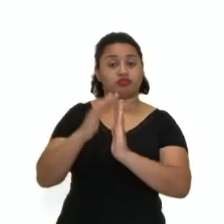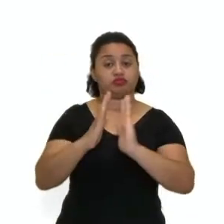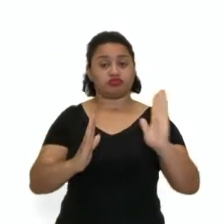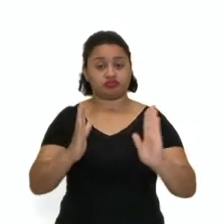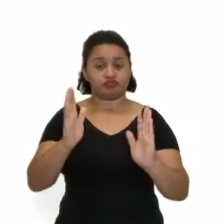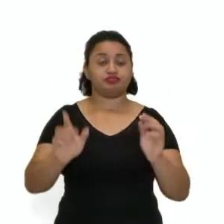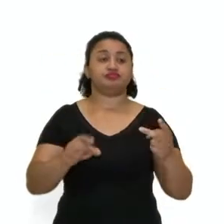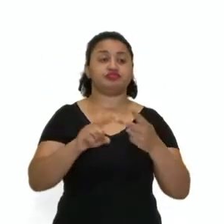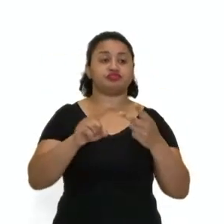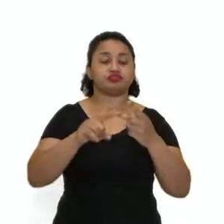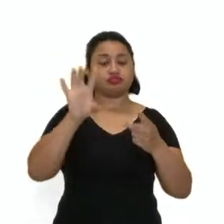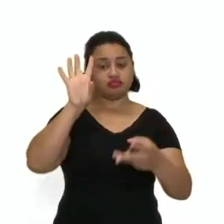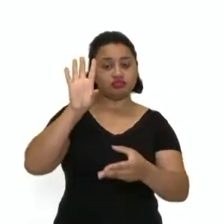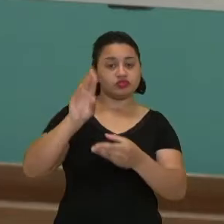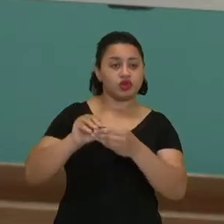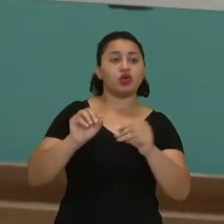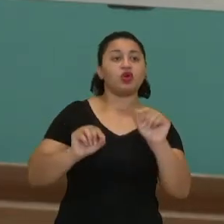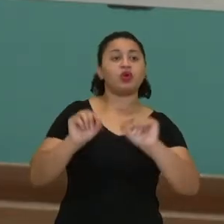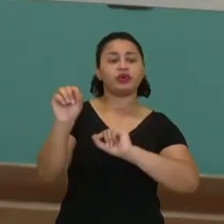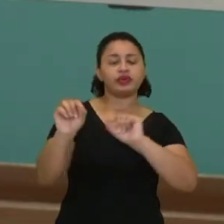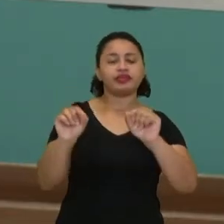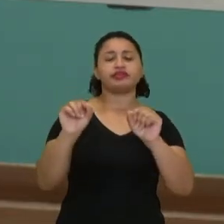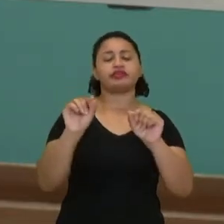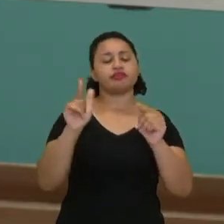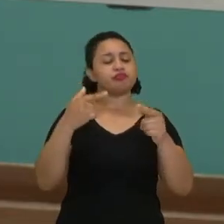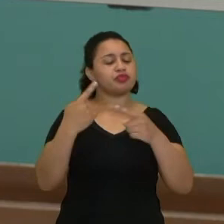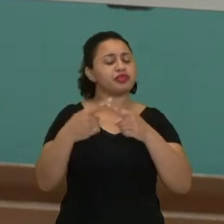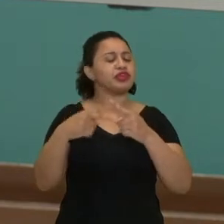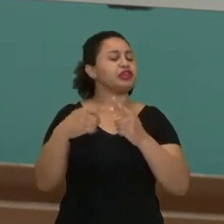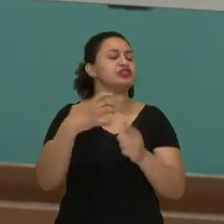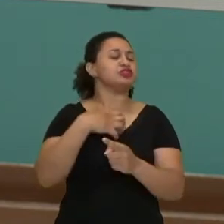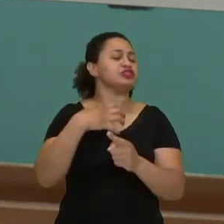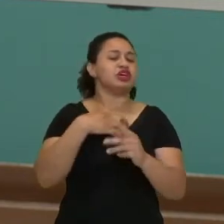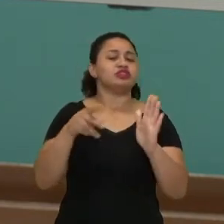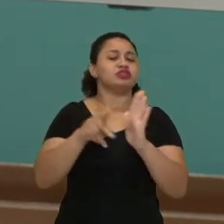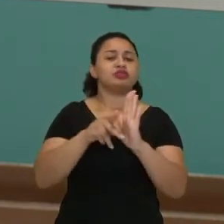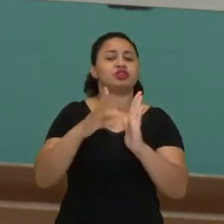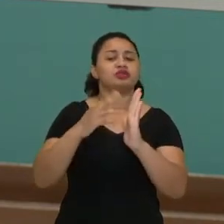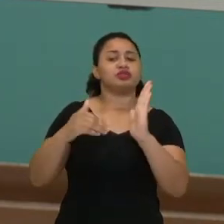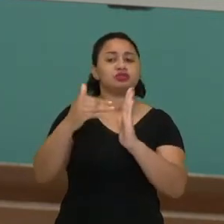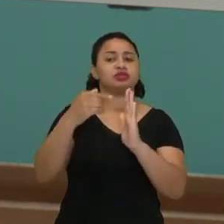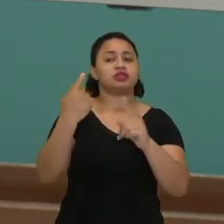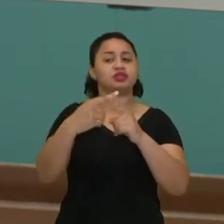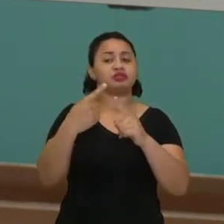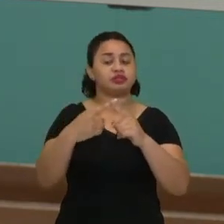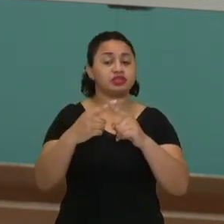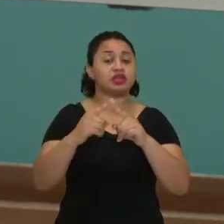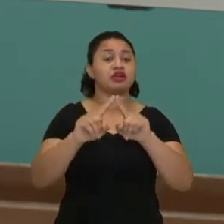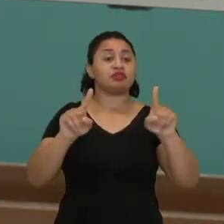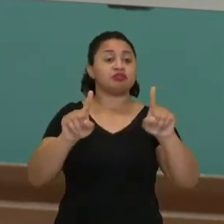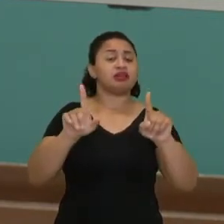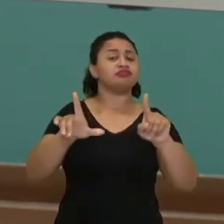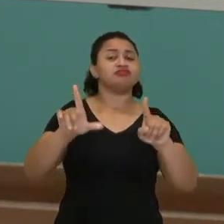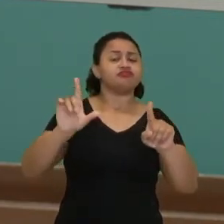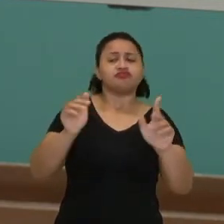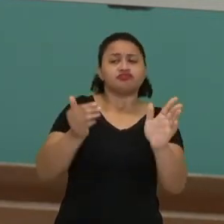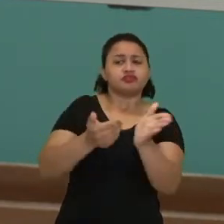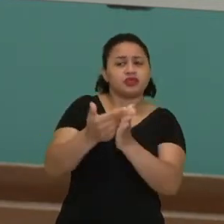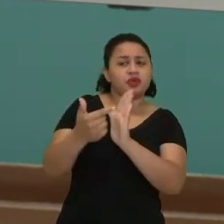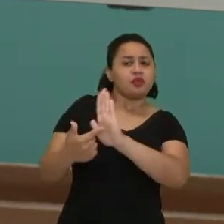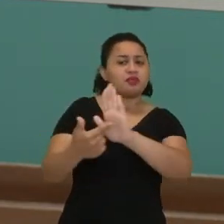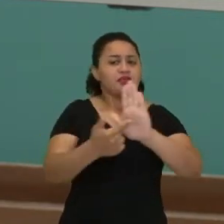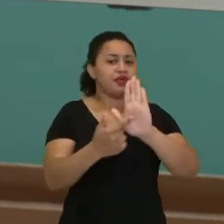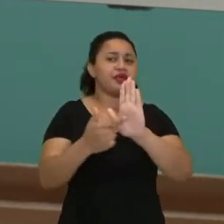compreender as razões pelas quais eles têm esse estilo, por que é que eles têm esse estilo. Mas antes de começar já mostrando